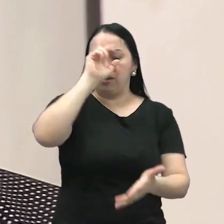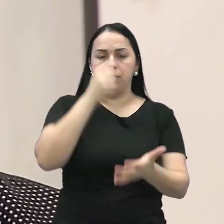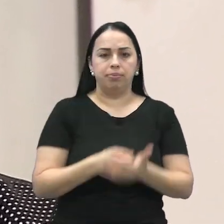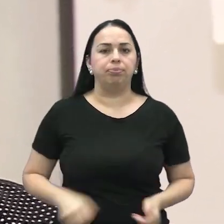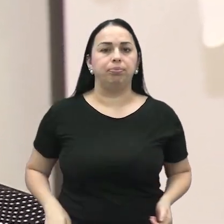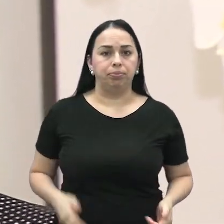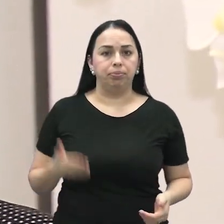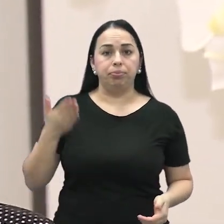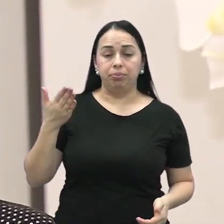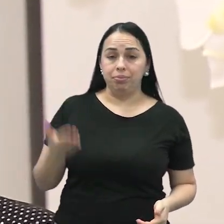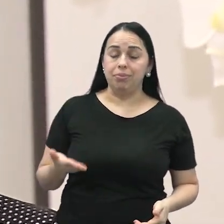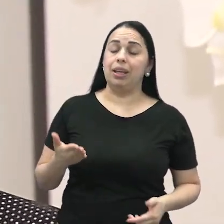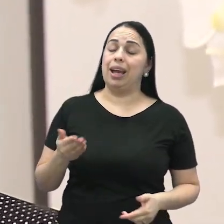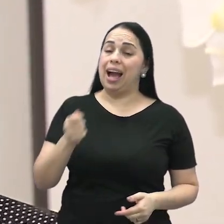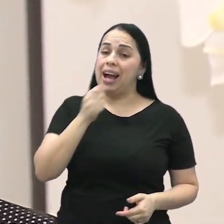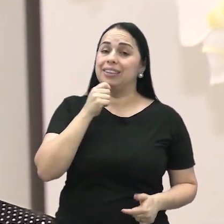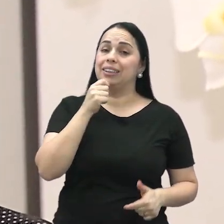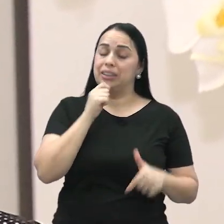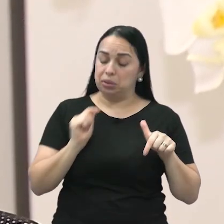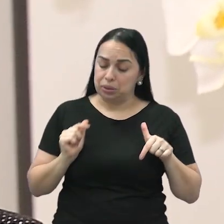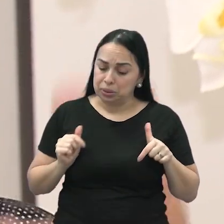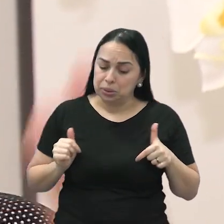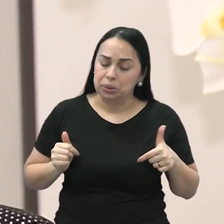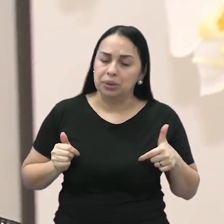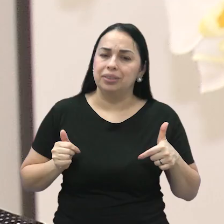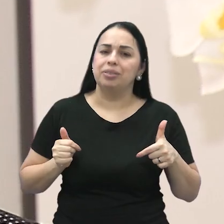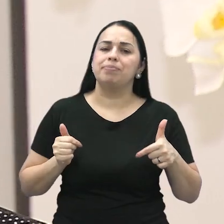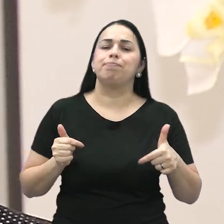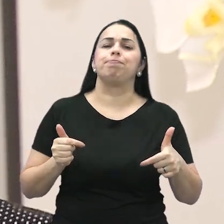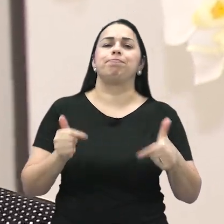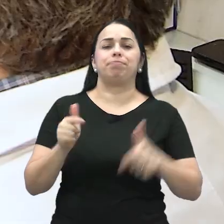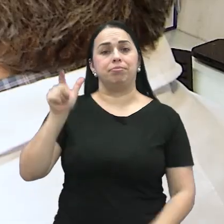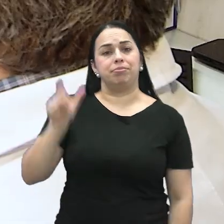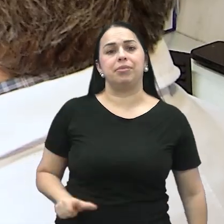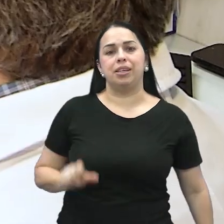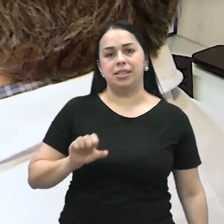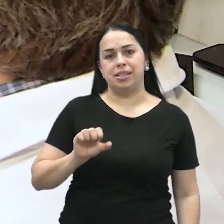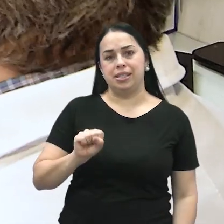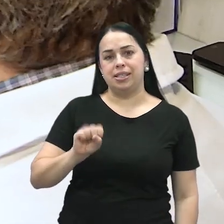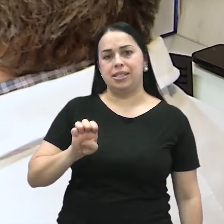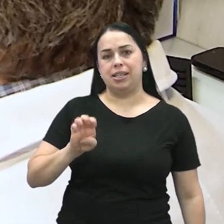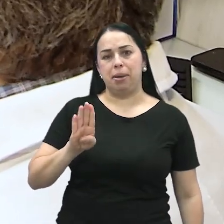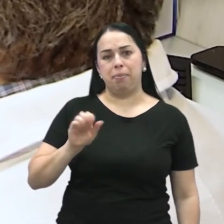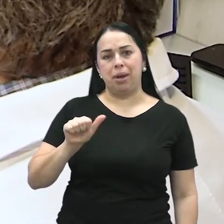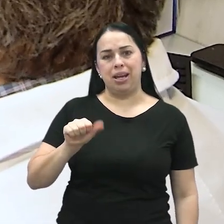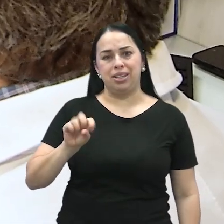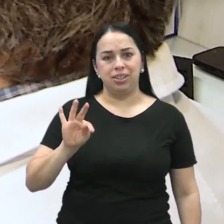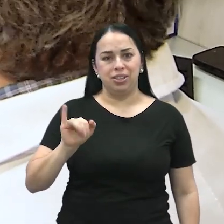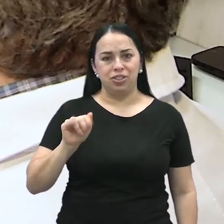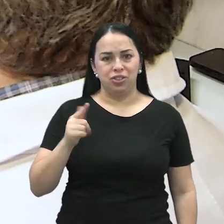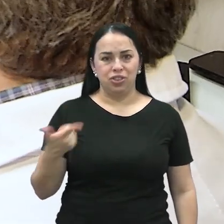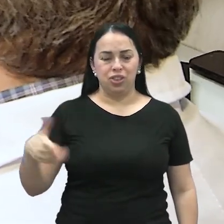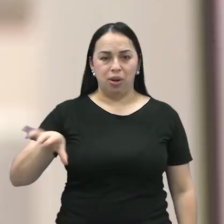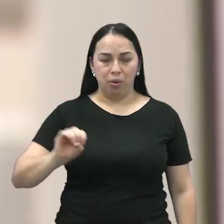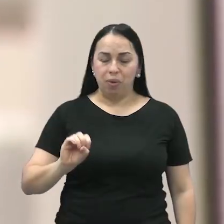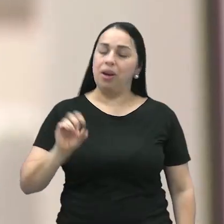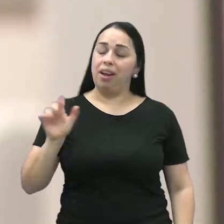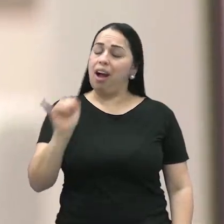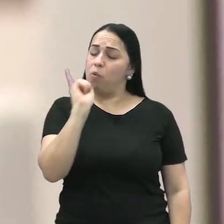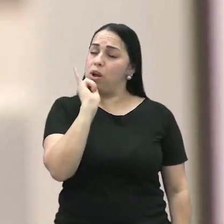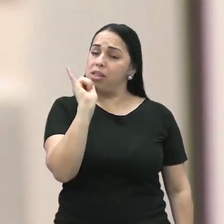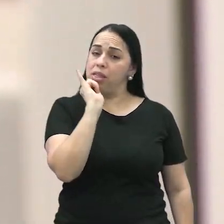o câncer, o Sebastião, nosso personagem no início dessa reportagem, é um exemplo de que, com tratamento adequado,